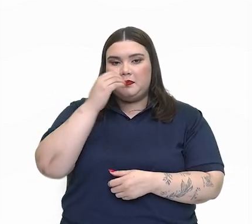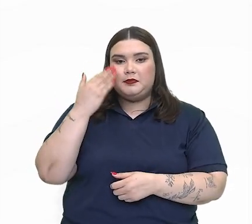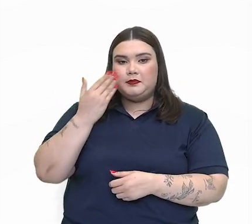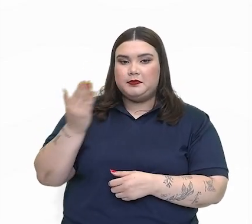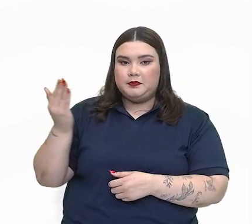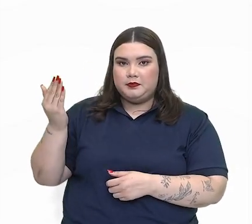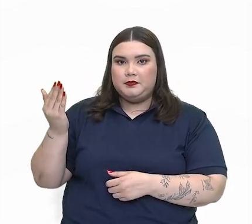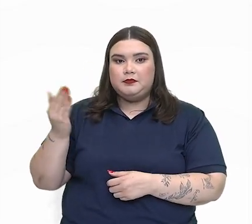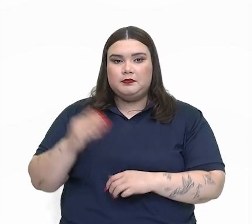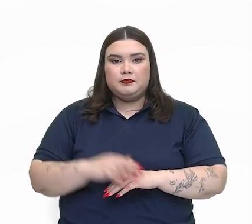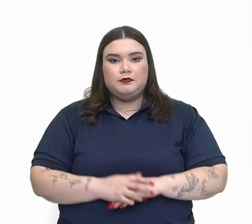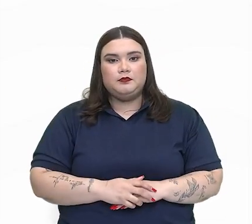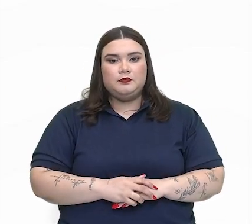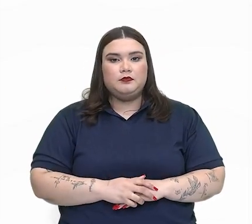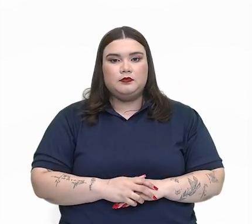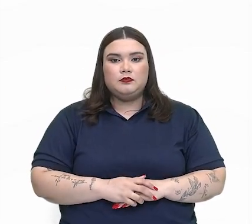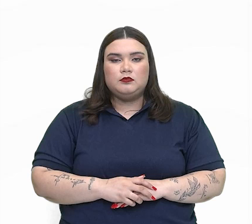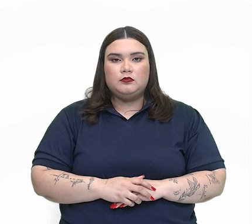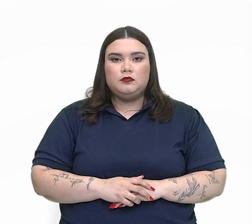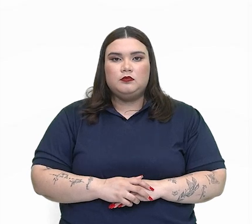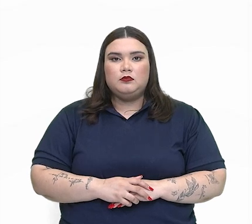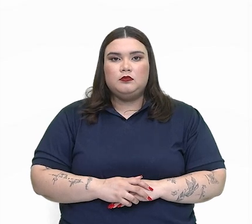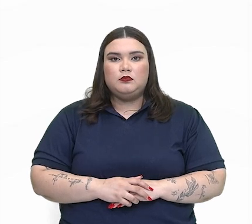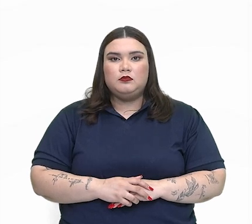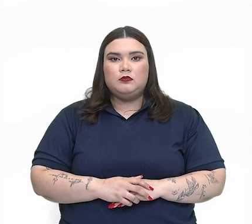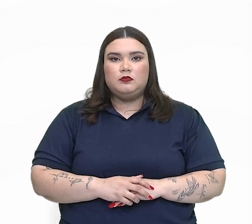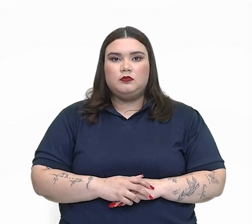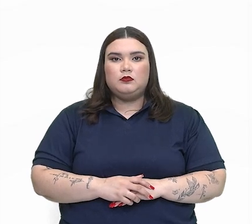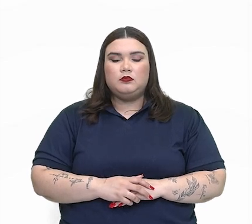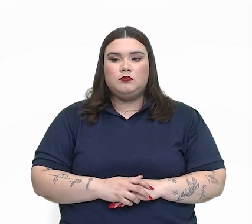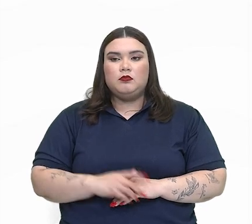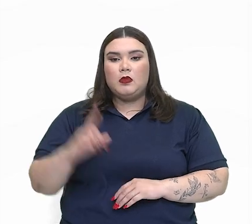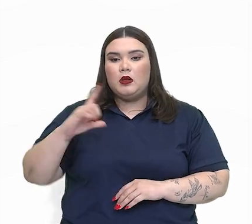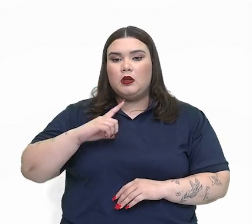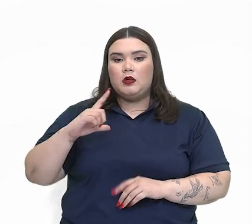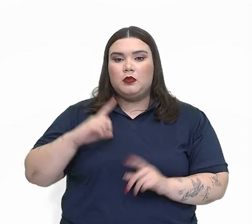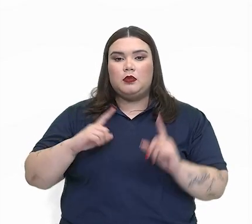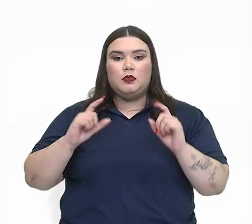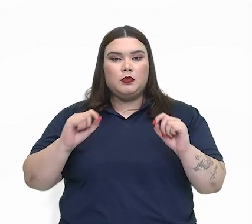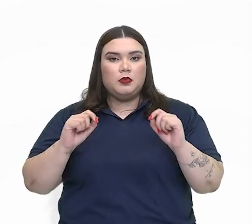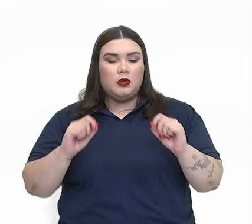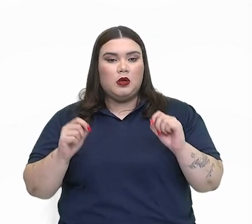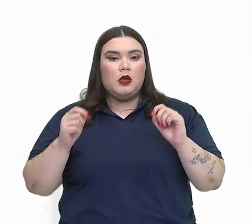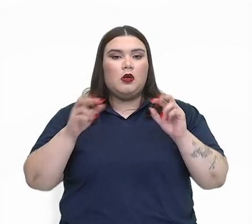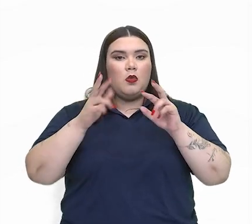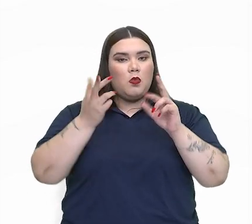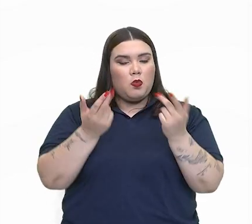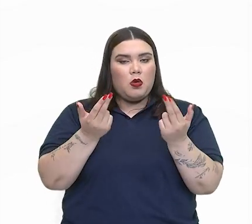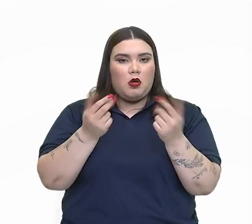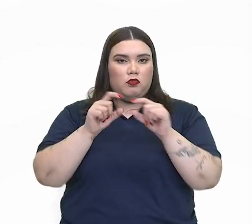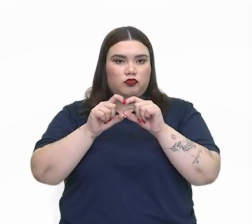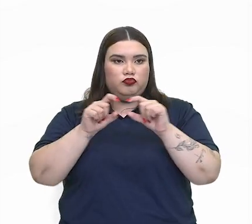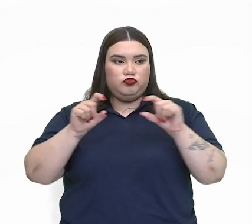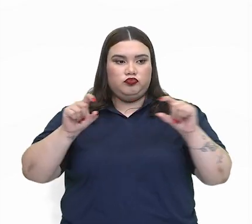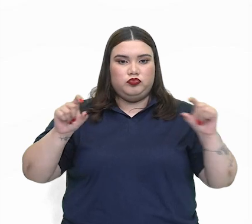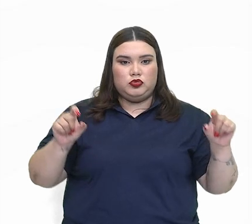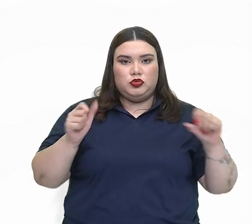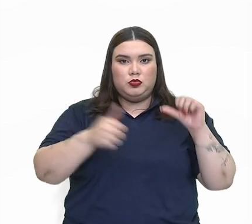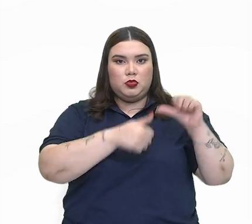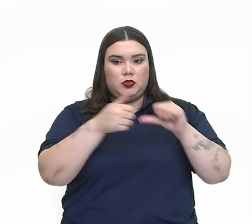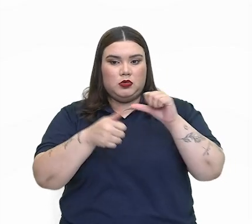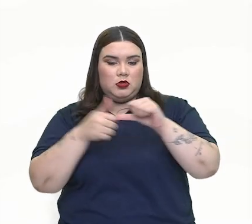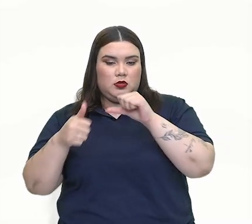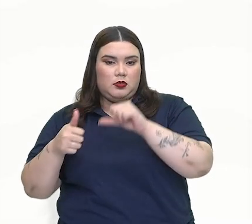Só que qual é a diferença dessa régua aqui para outra que nós vimos agora há pouco. Cada salto que a